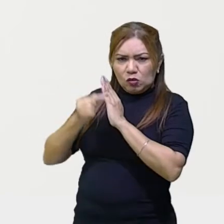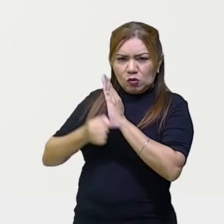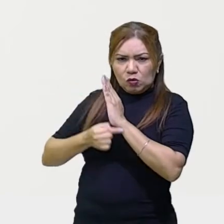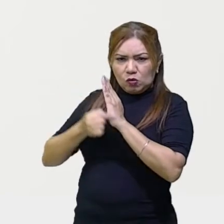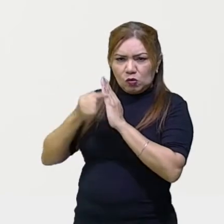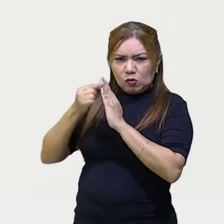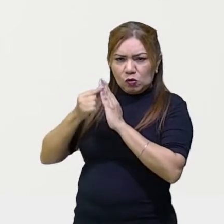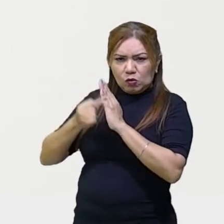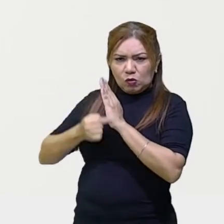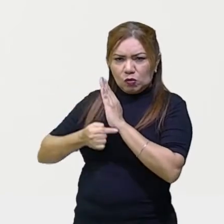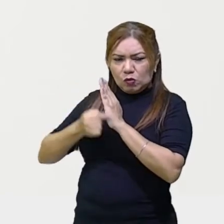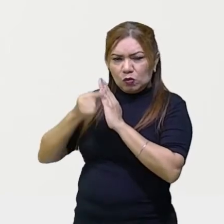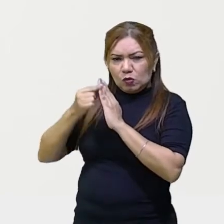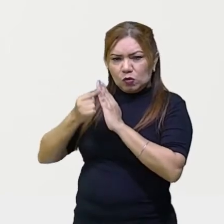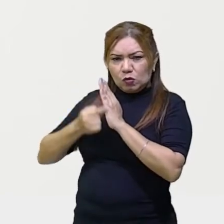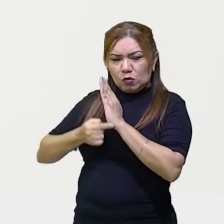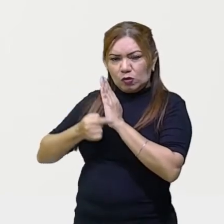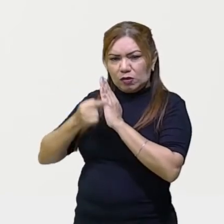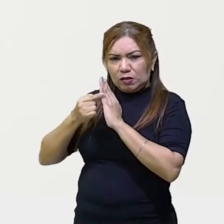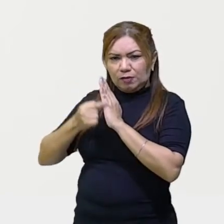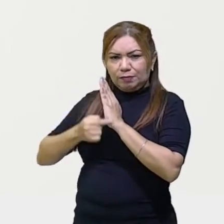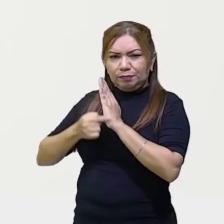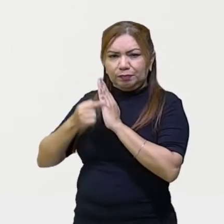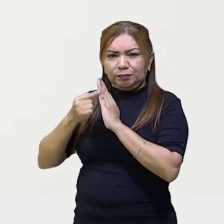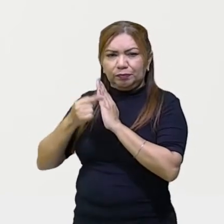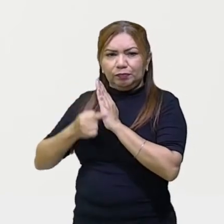12 neste